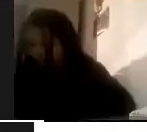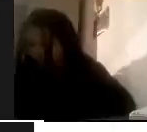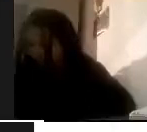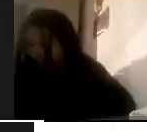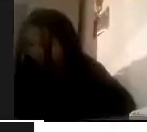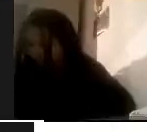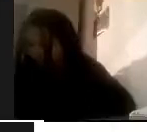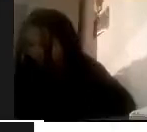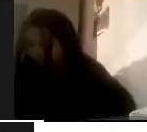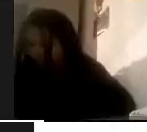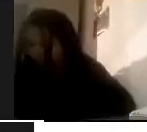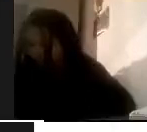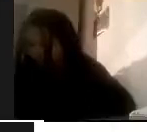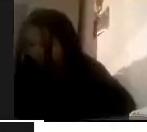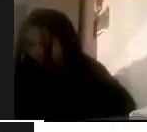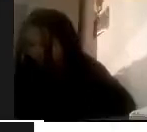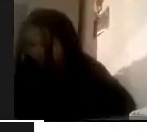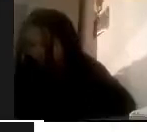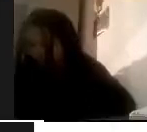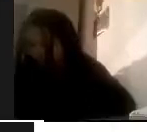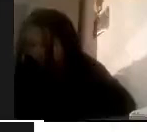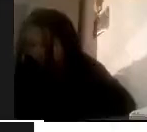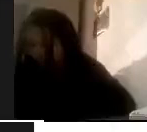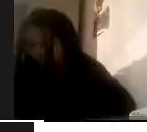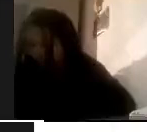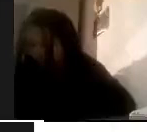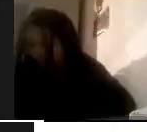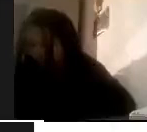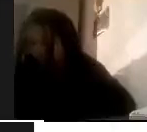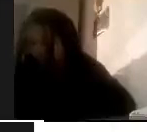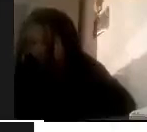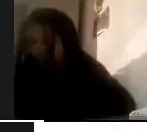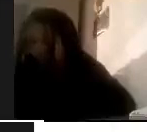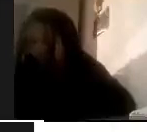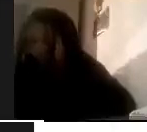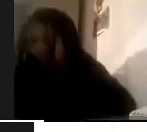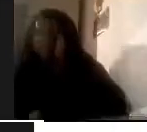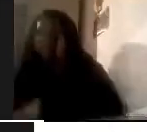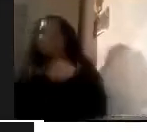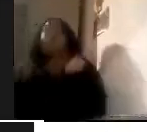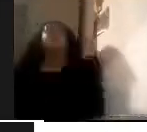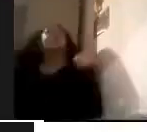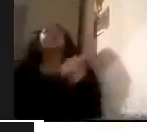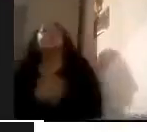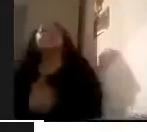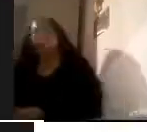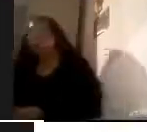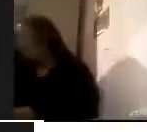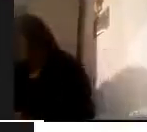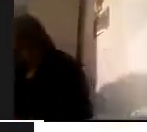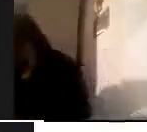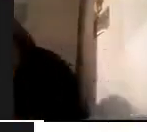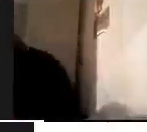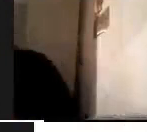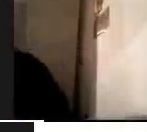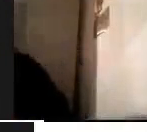e aí o que acontece? Ele sofre uma indigestão. e essa indigestão pode matar. É a mesma coisa com o